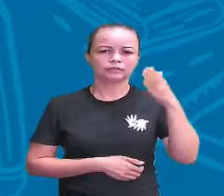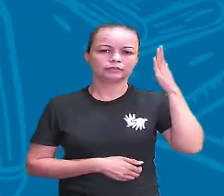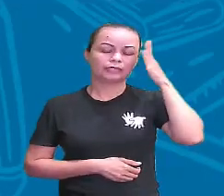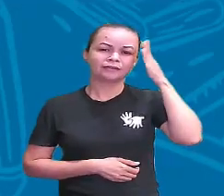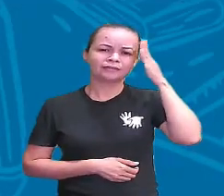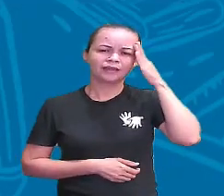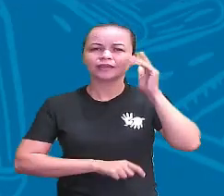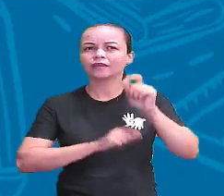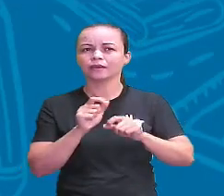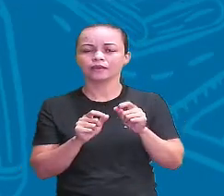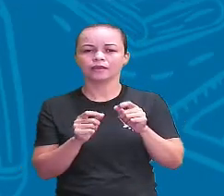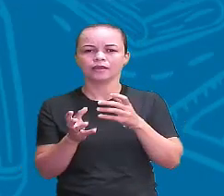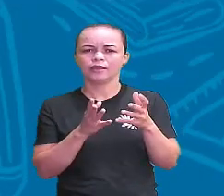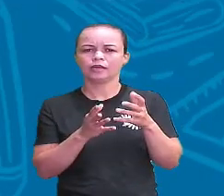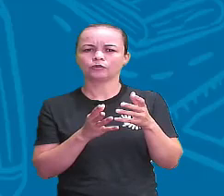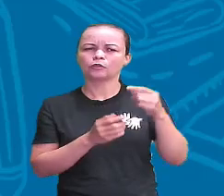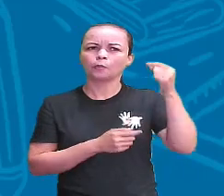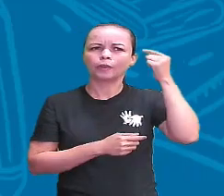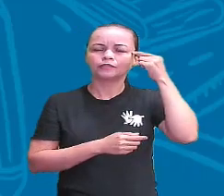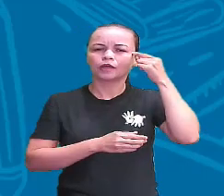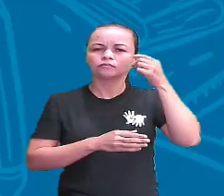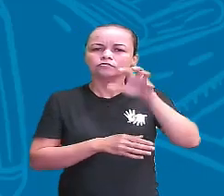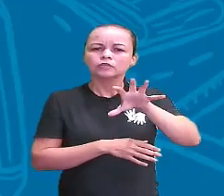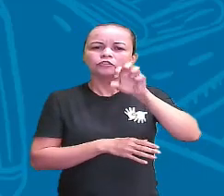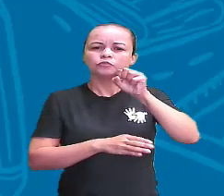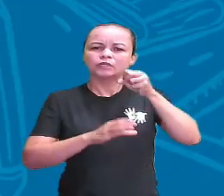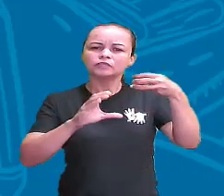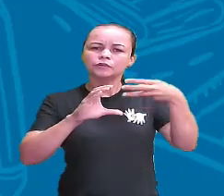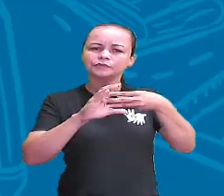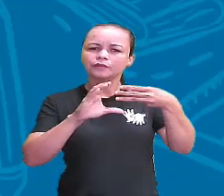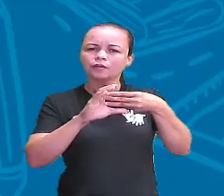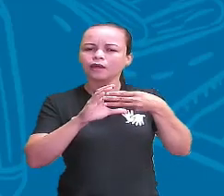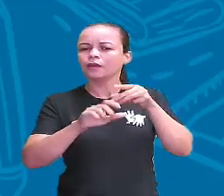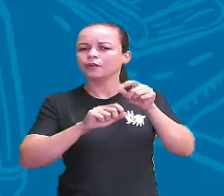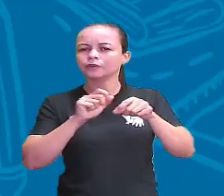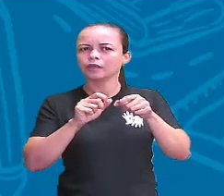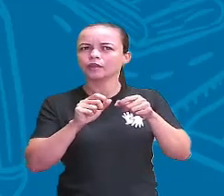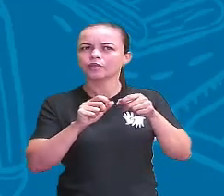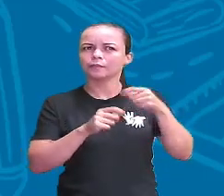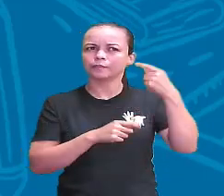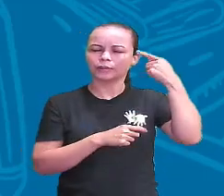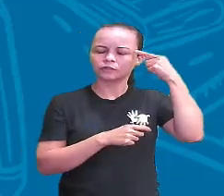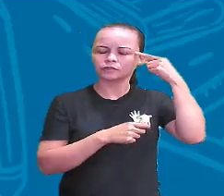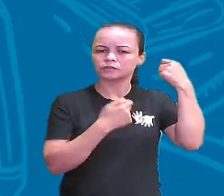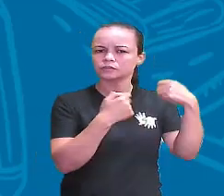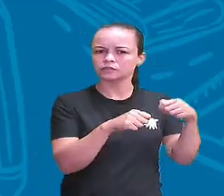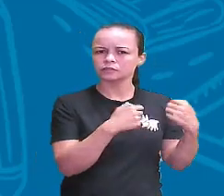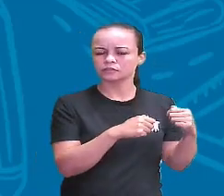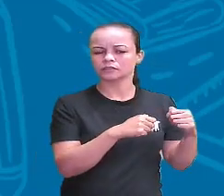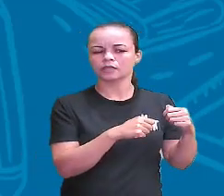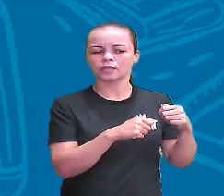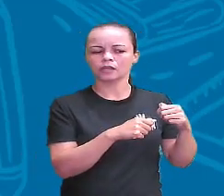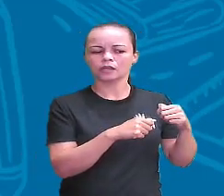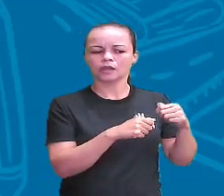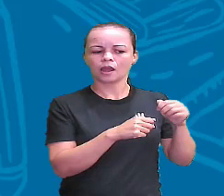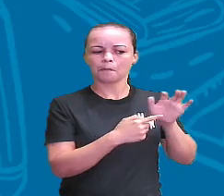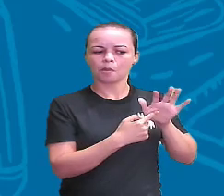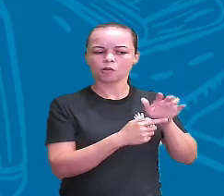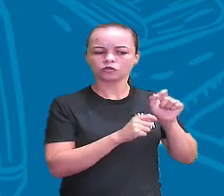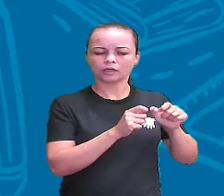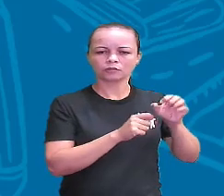eu pensar em respiração celular, eu quero que você pense assim. Vai ter que ter a presença de oxigênio. Por quê? É um